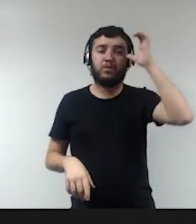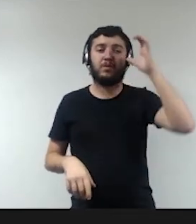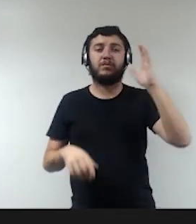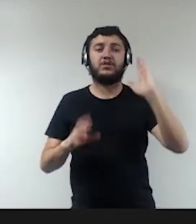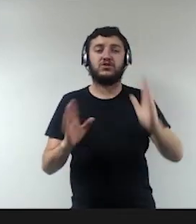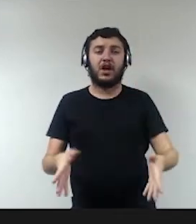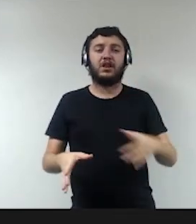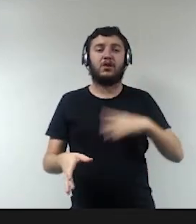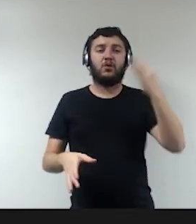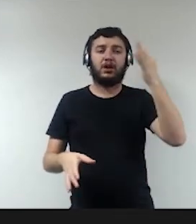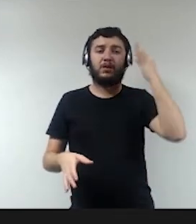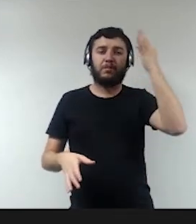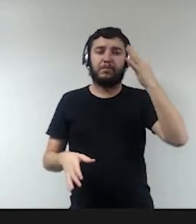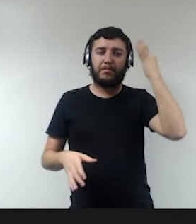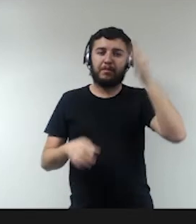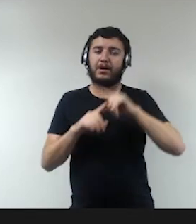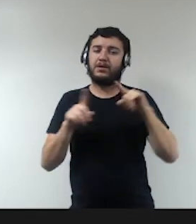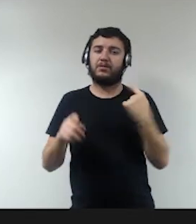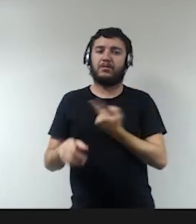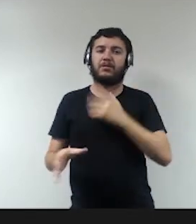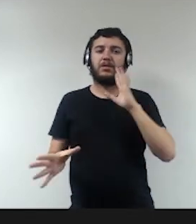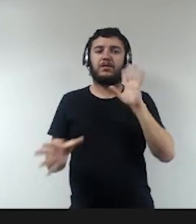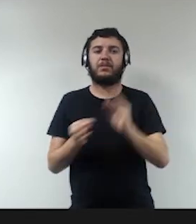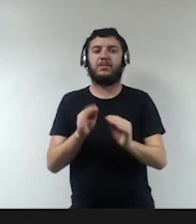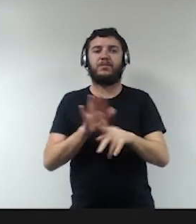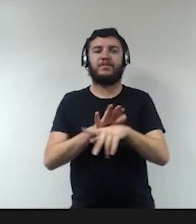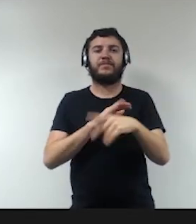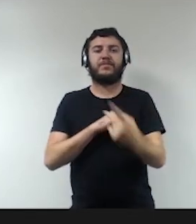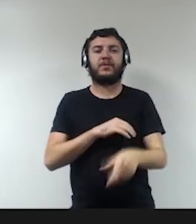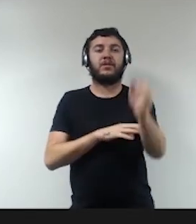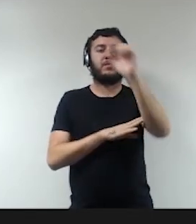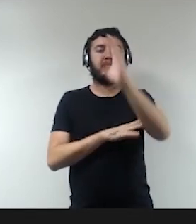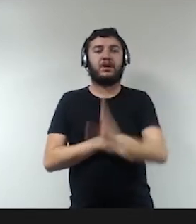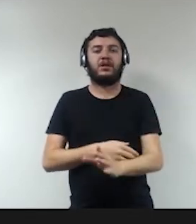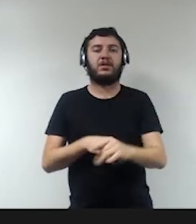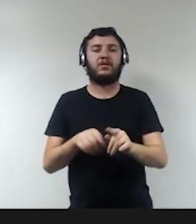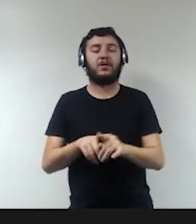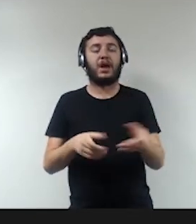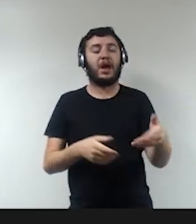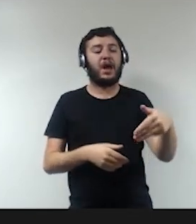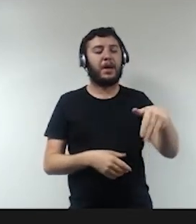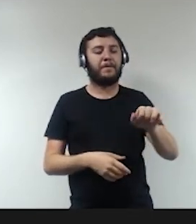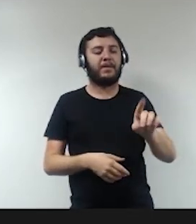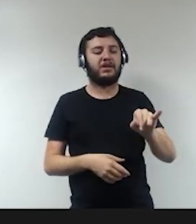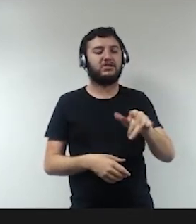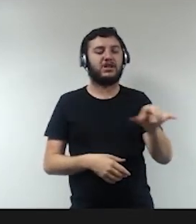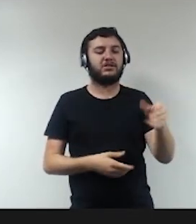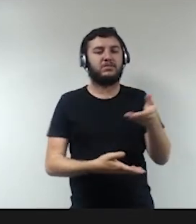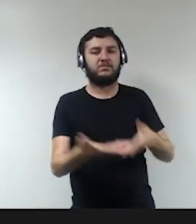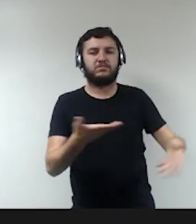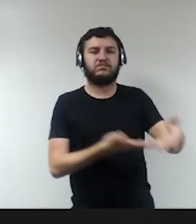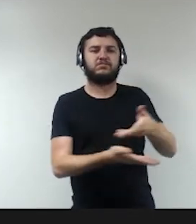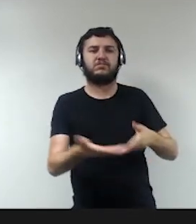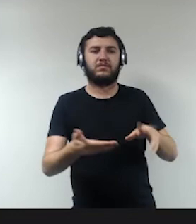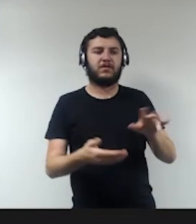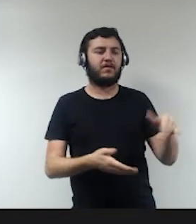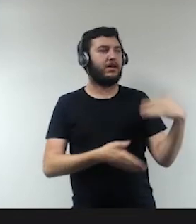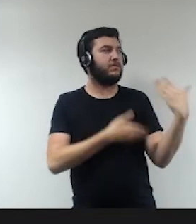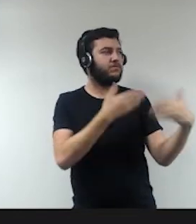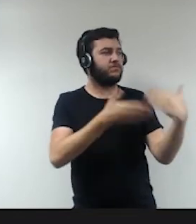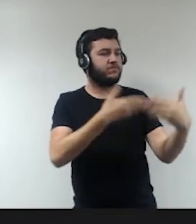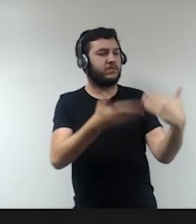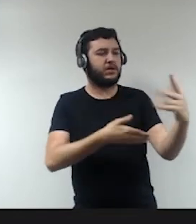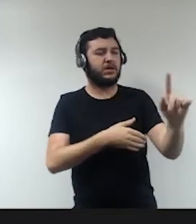no Brasil de uma forma bem peculiar, bem brasileira mesmo,